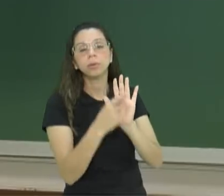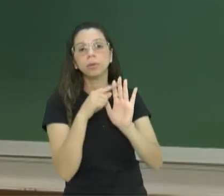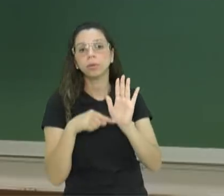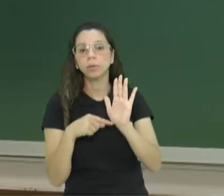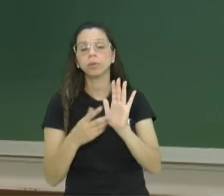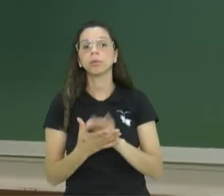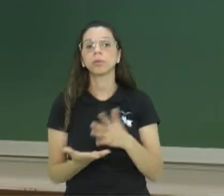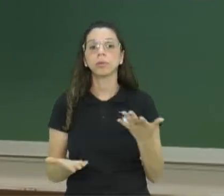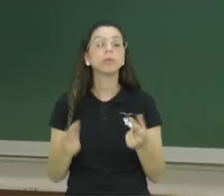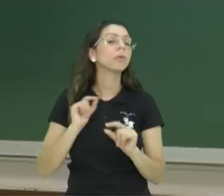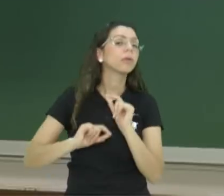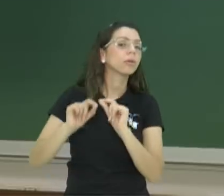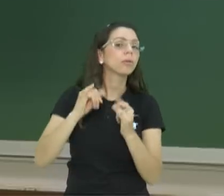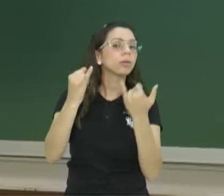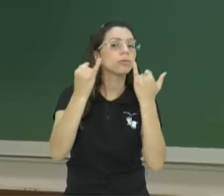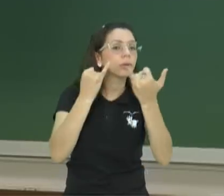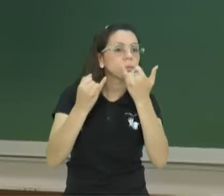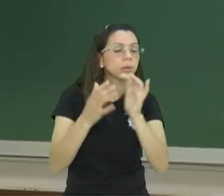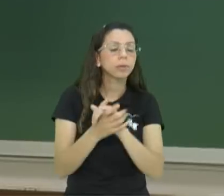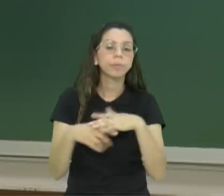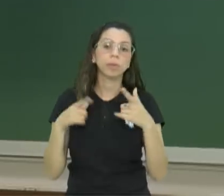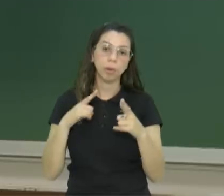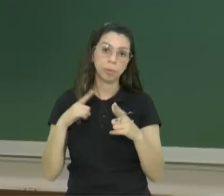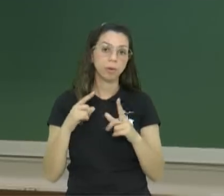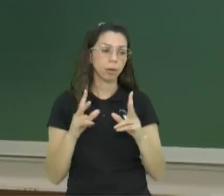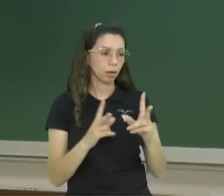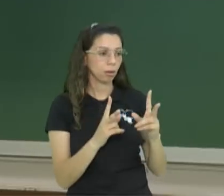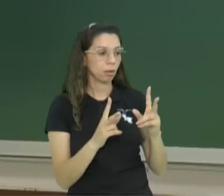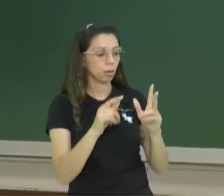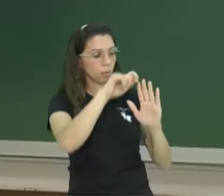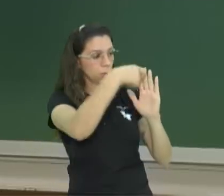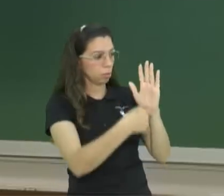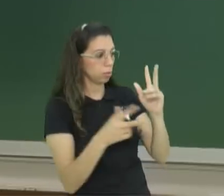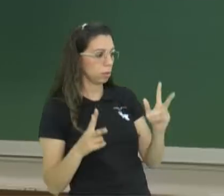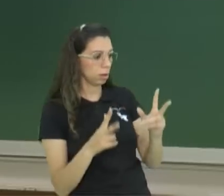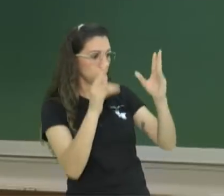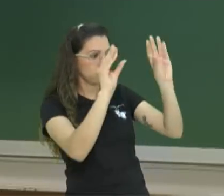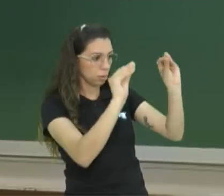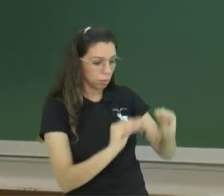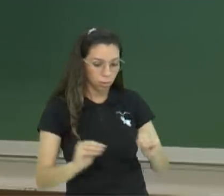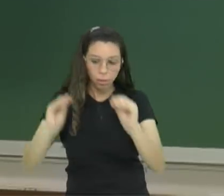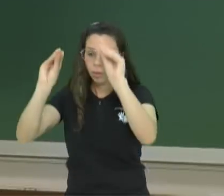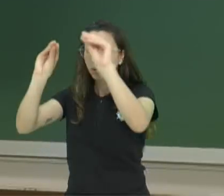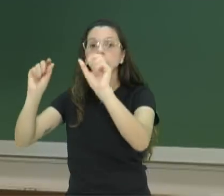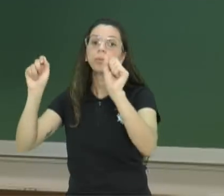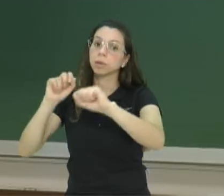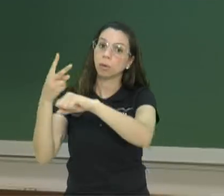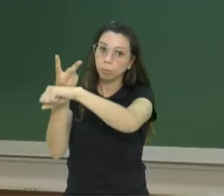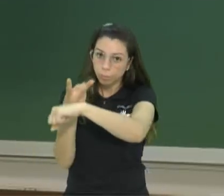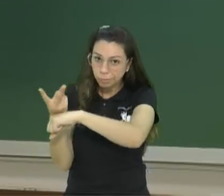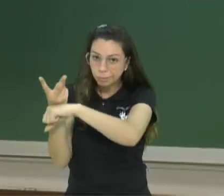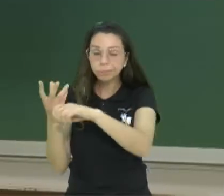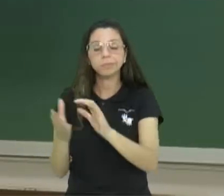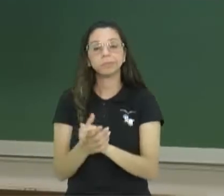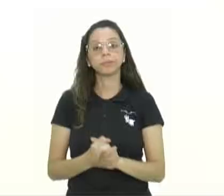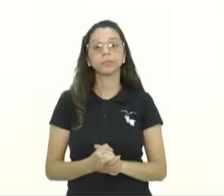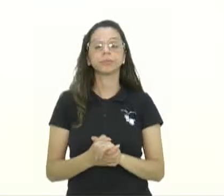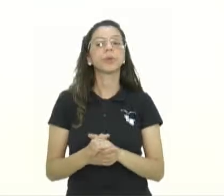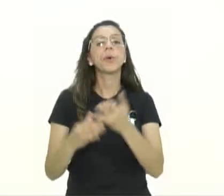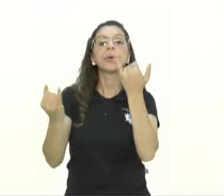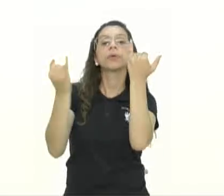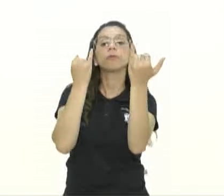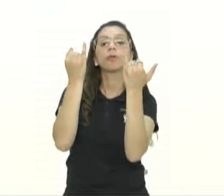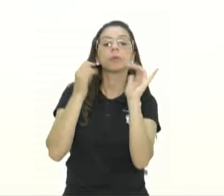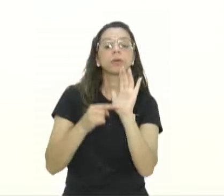informações mais importantes lá do texto que nós acabamos de ler, caso você precise consultar. Quais informações então